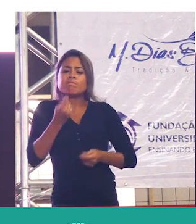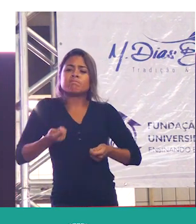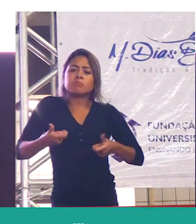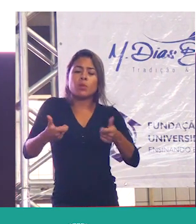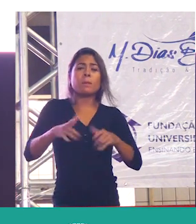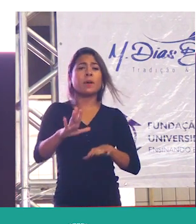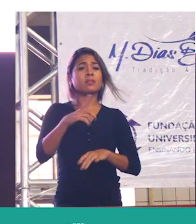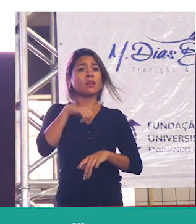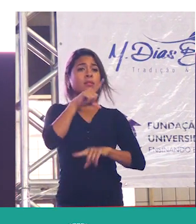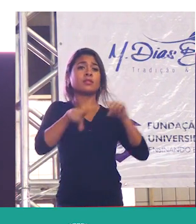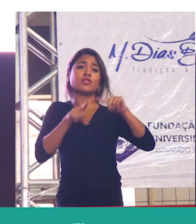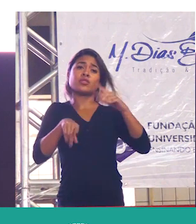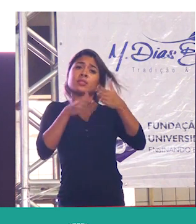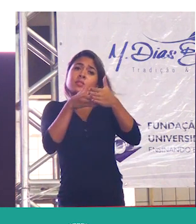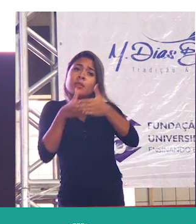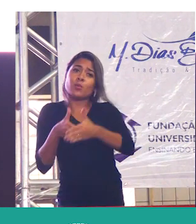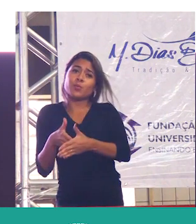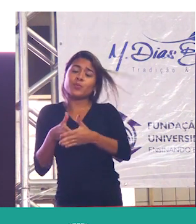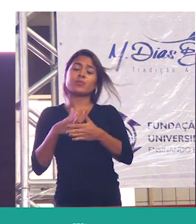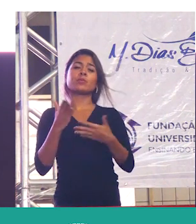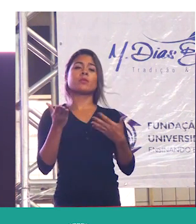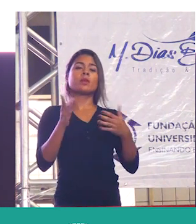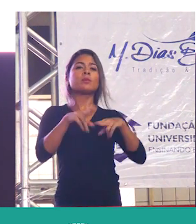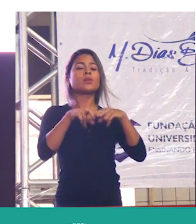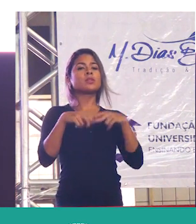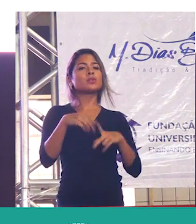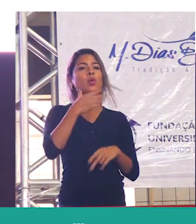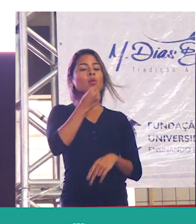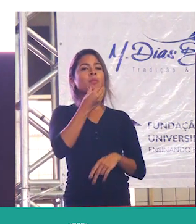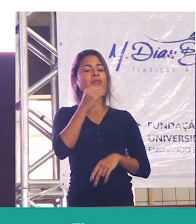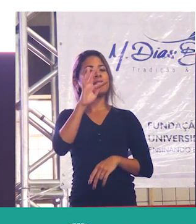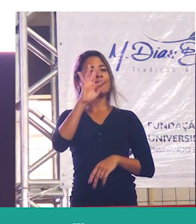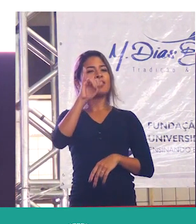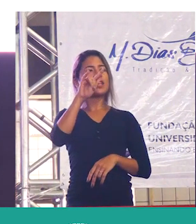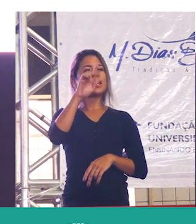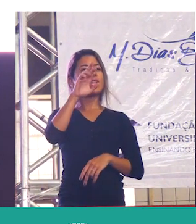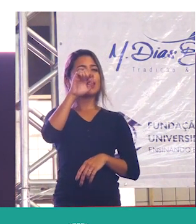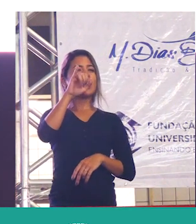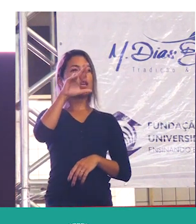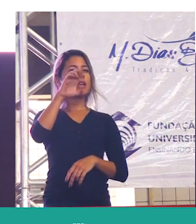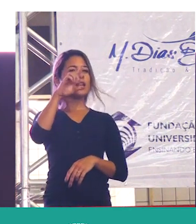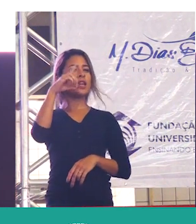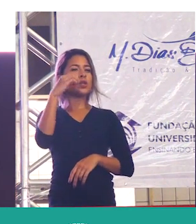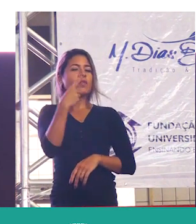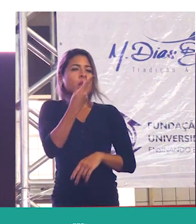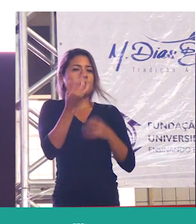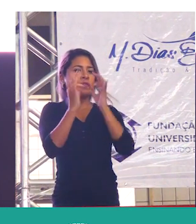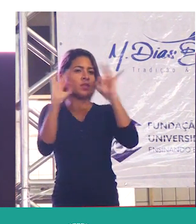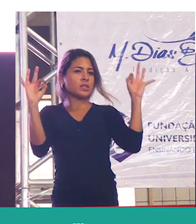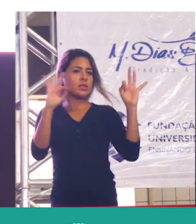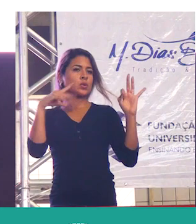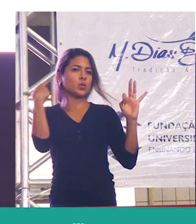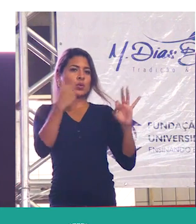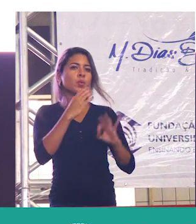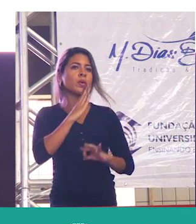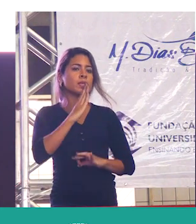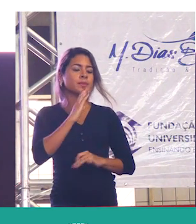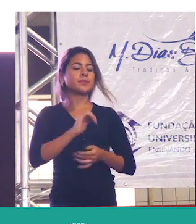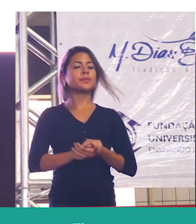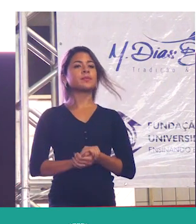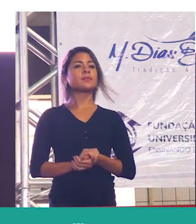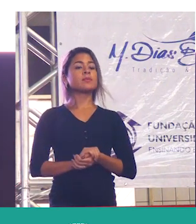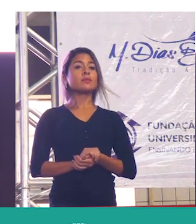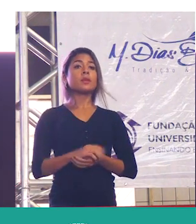mais controversas de Figueiredo, que tem várias delas, quando ele disse, para quem criticava